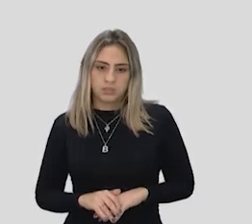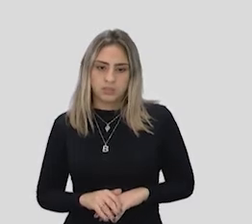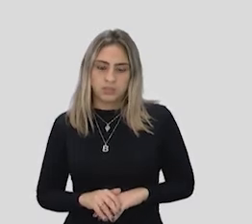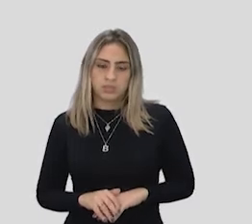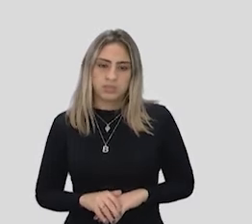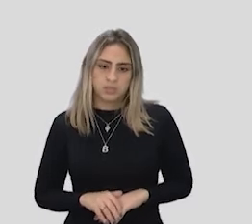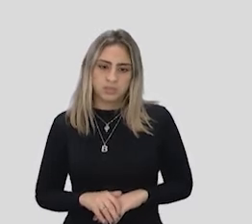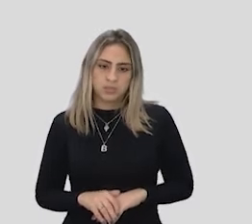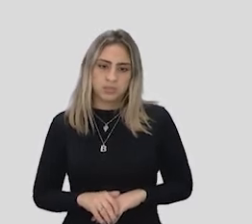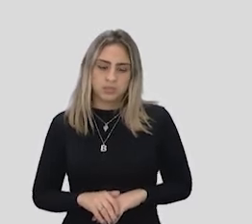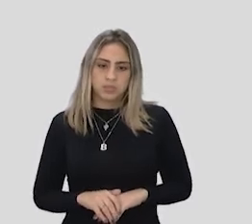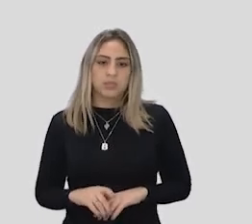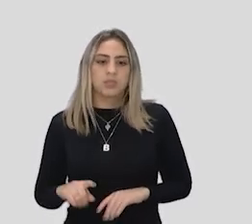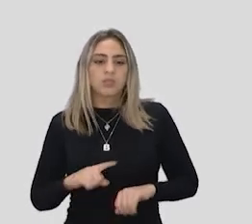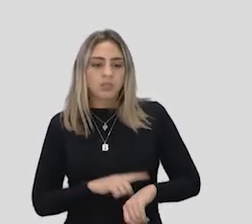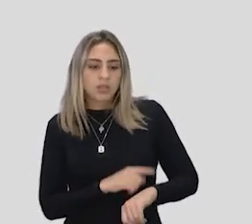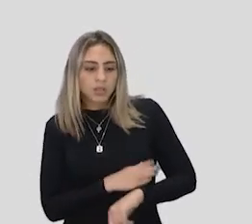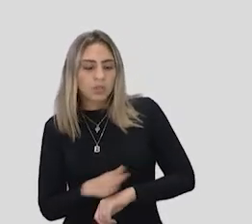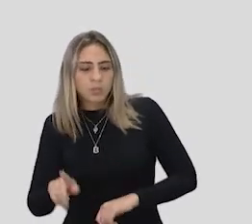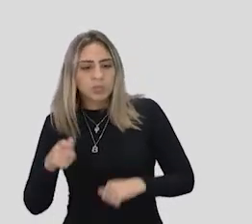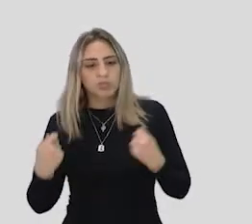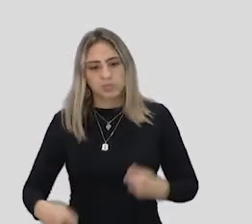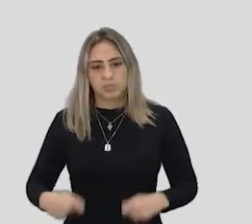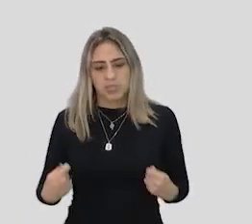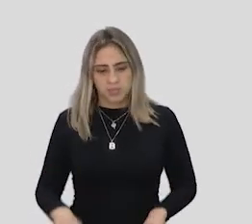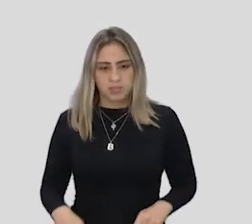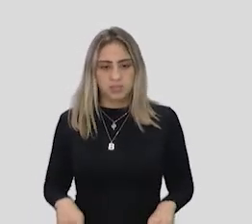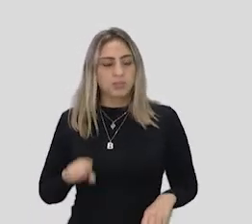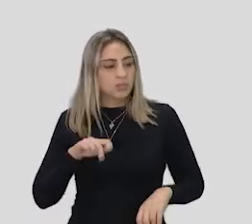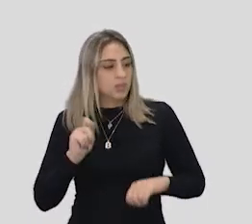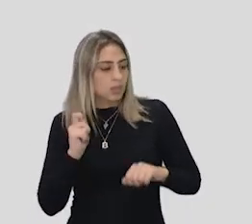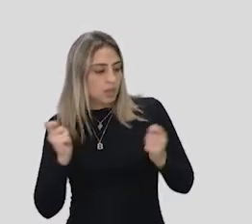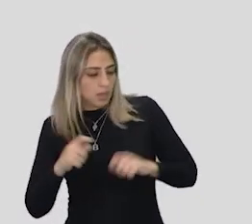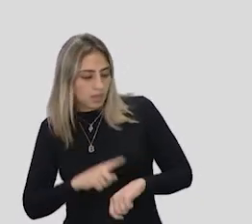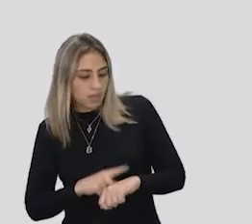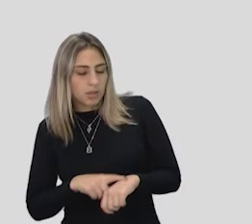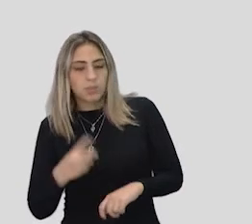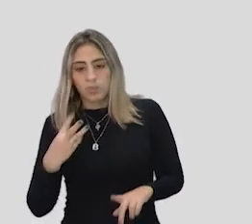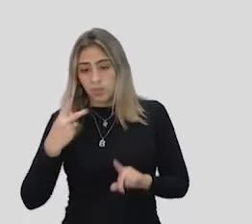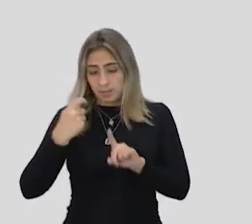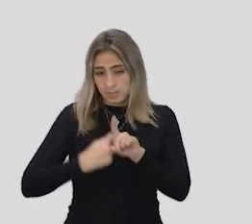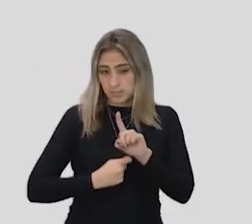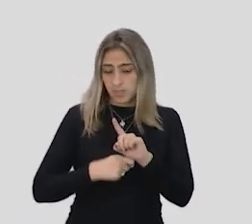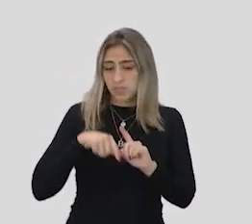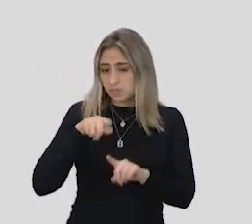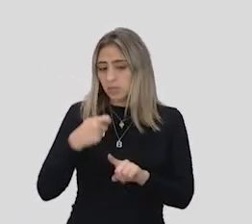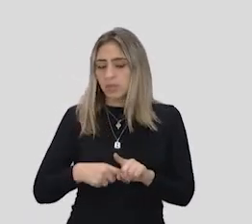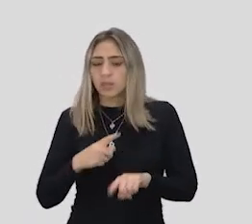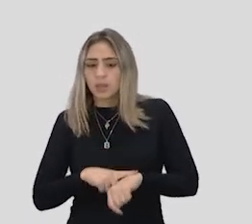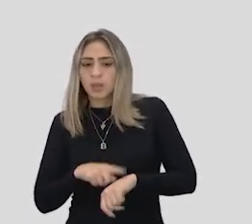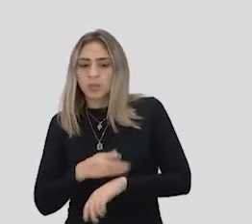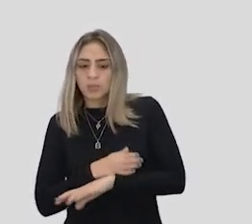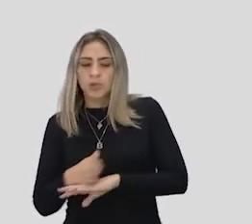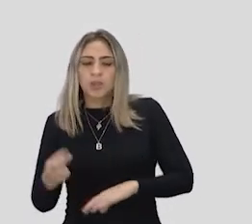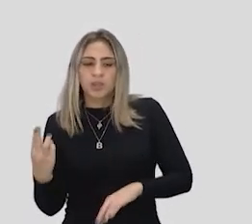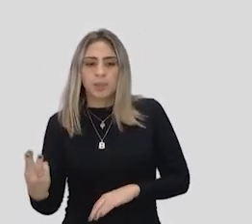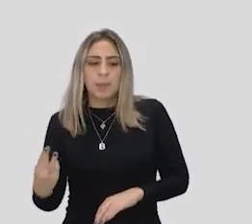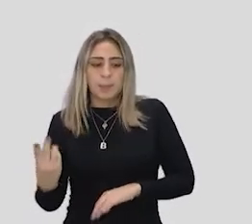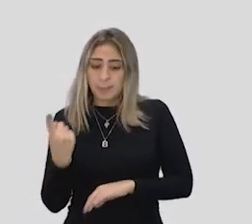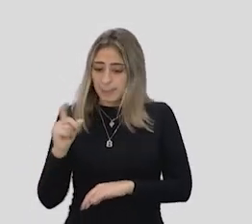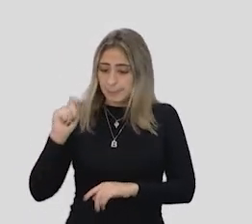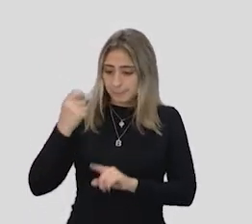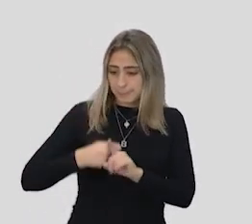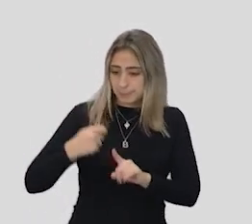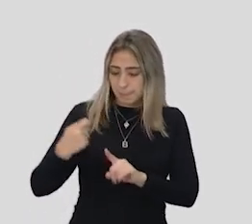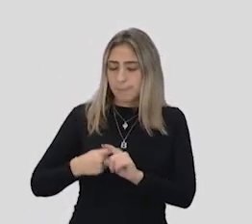aumento, elevado ao tempo que você precisar ir. Se o tempo for 3 meses, aqui o T vai ser 3. Se o tempo for 10